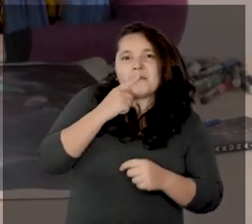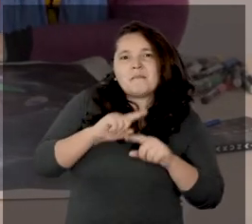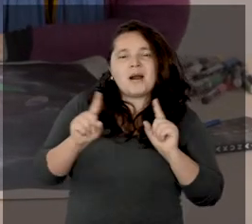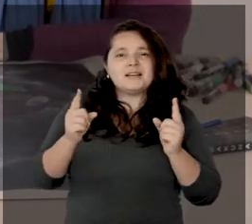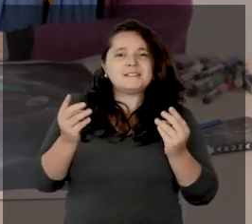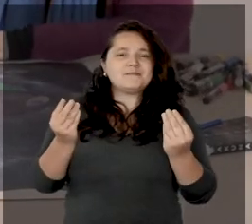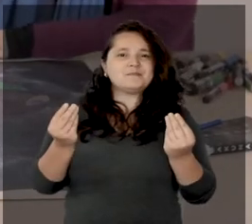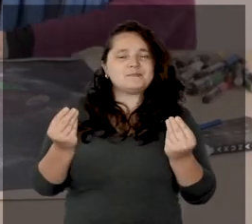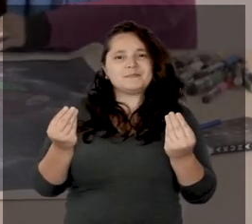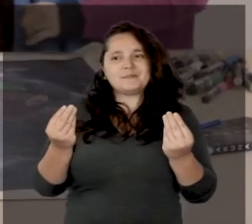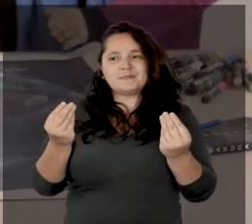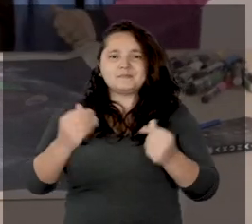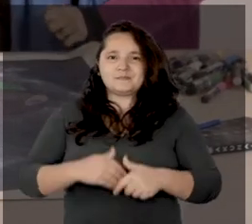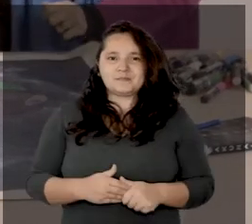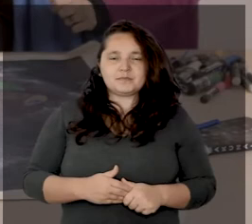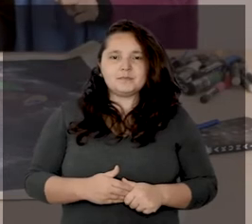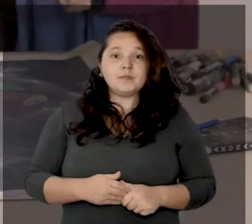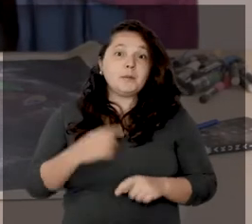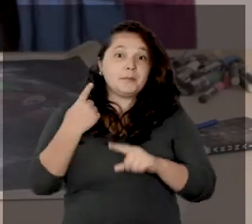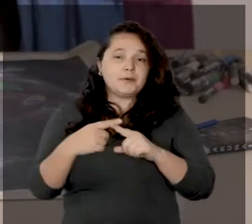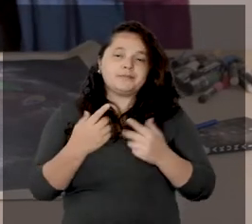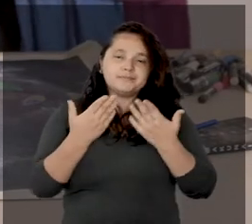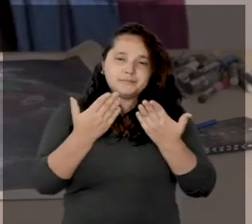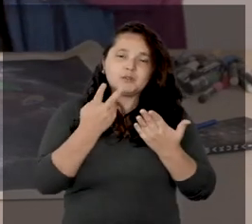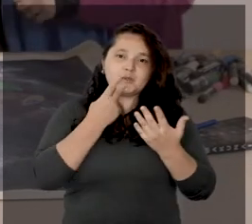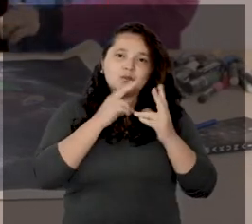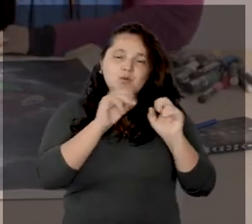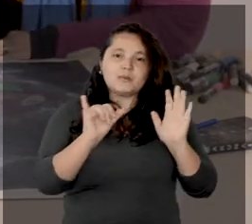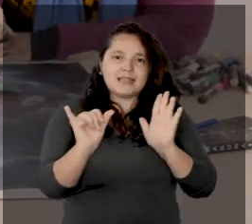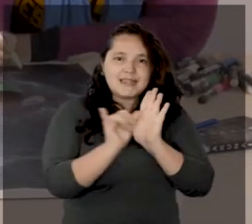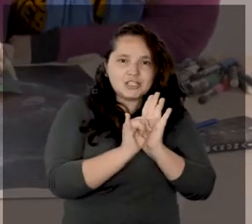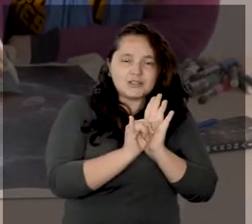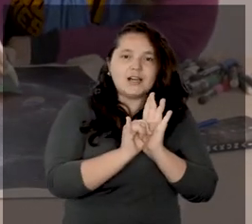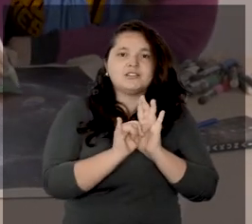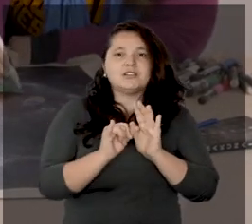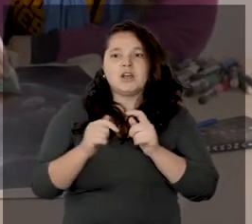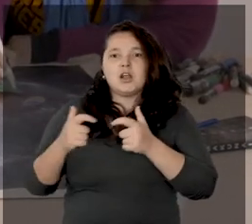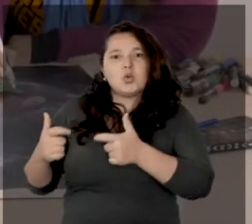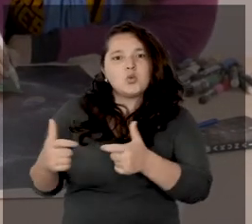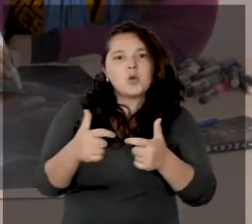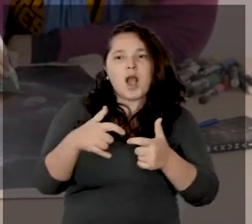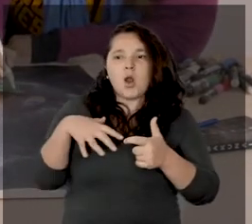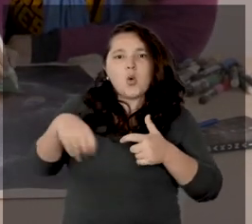que a gente tem conversado sobre identidade, né? Ou lugares e espaços a serem ocupados,